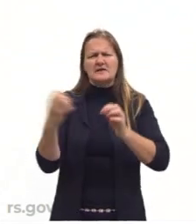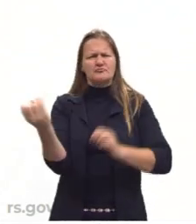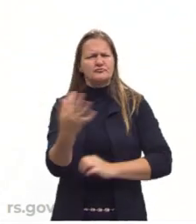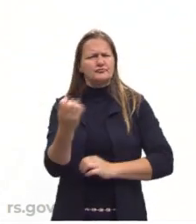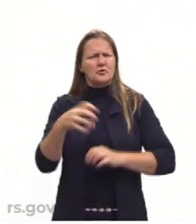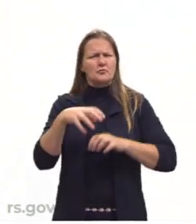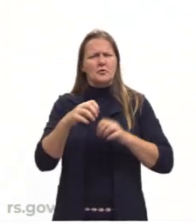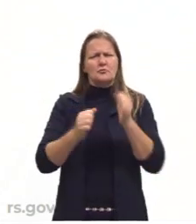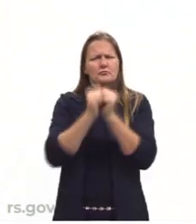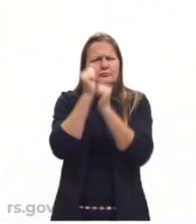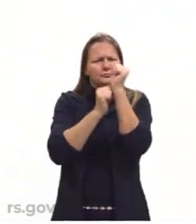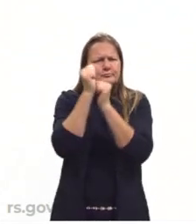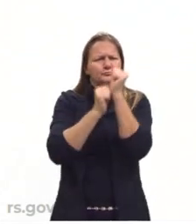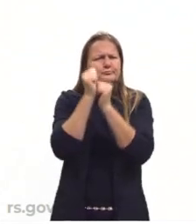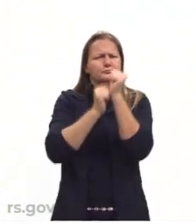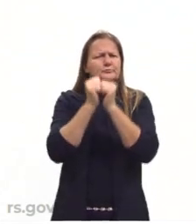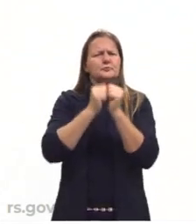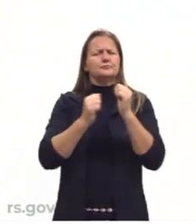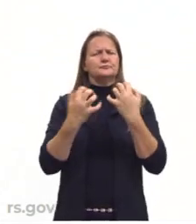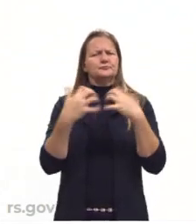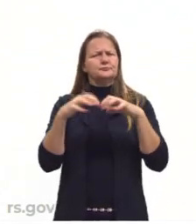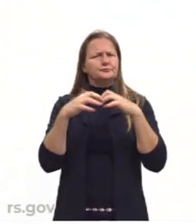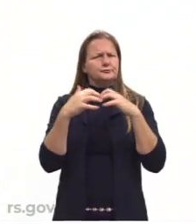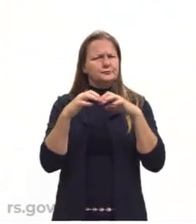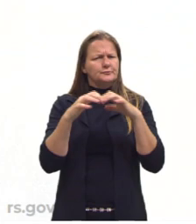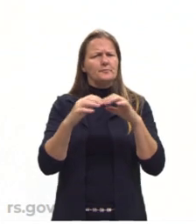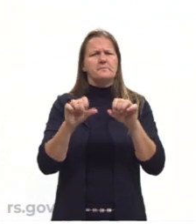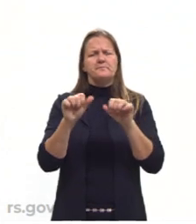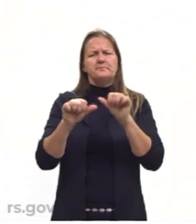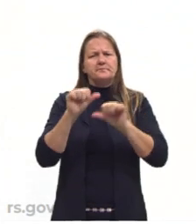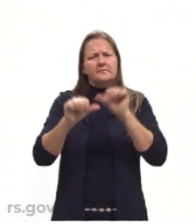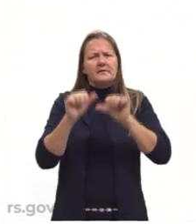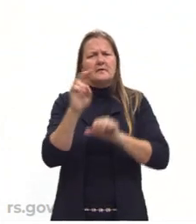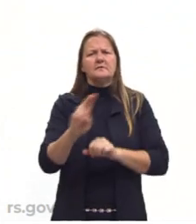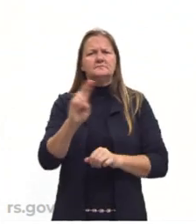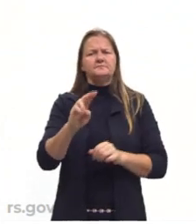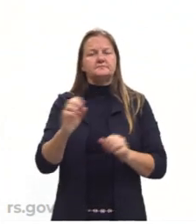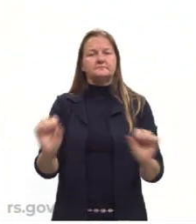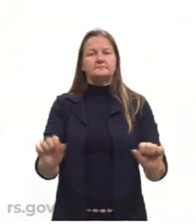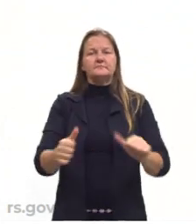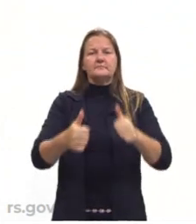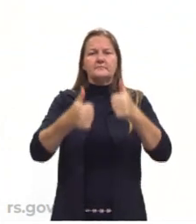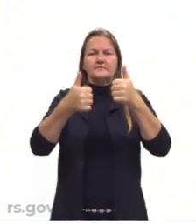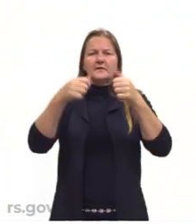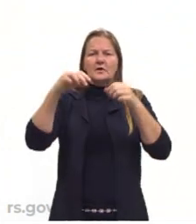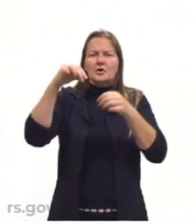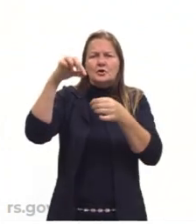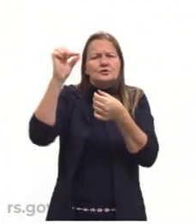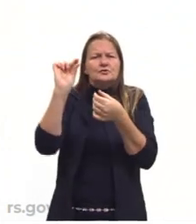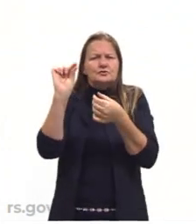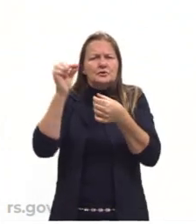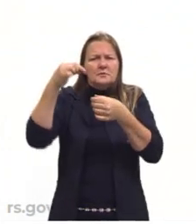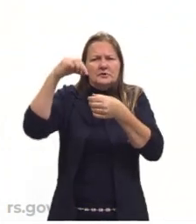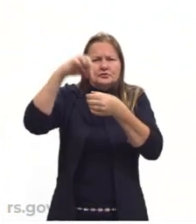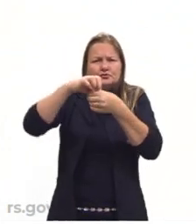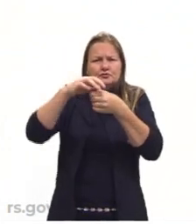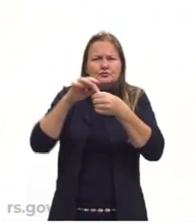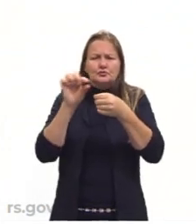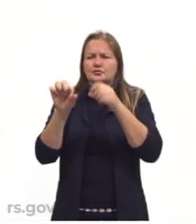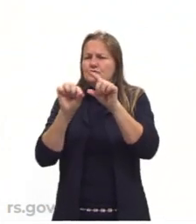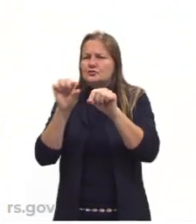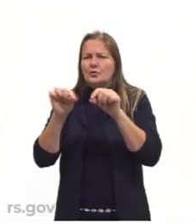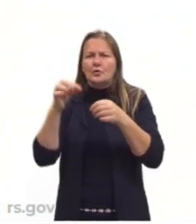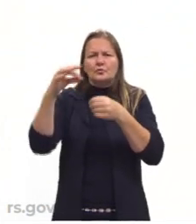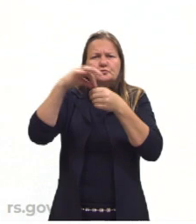modernas mecanização né agricultura de precisão agora tu vai melhorar esse grão tu vai fazer a escolha desse